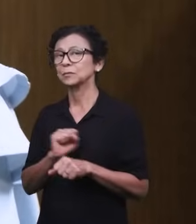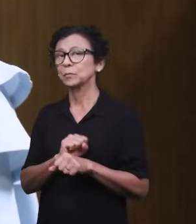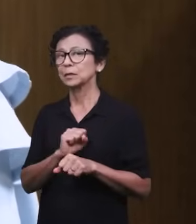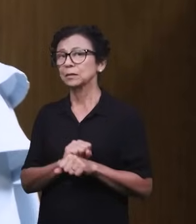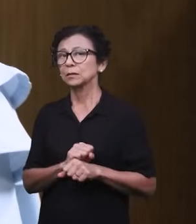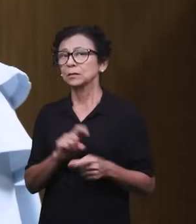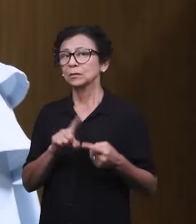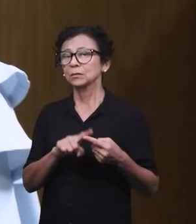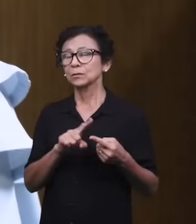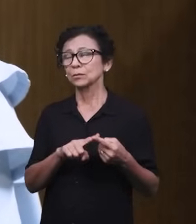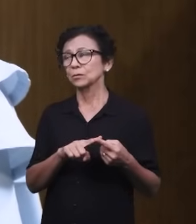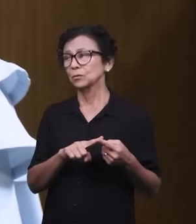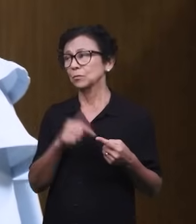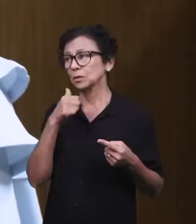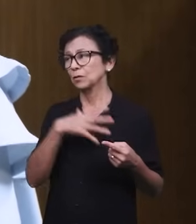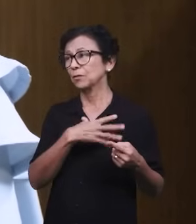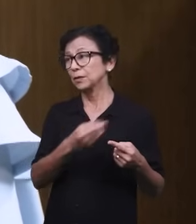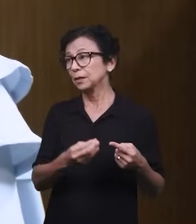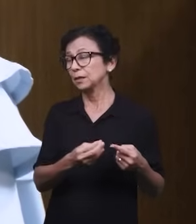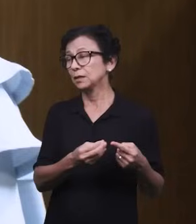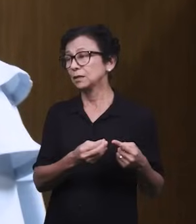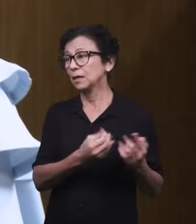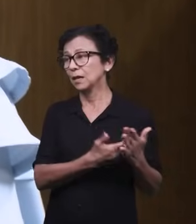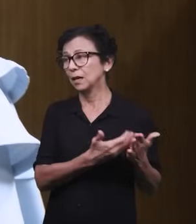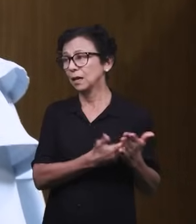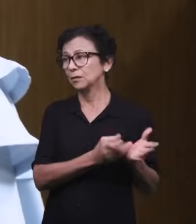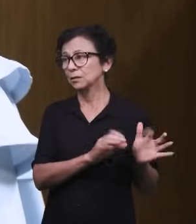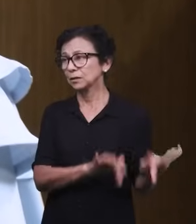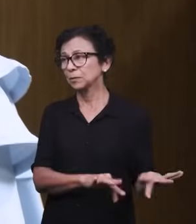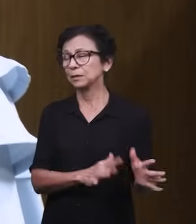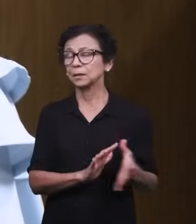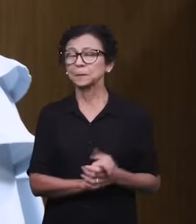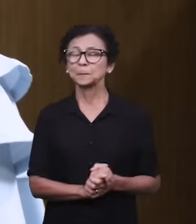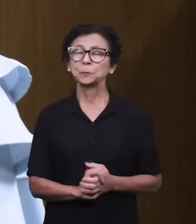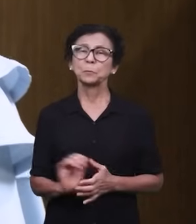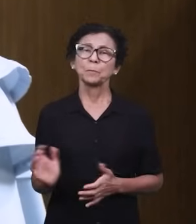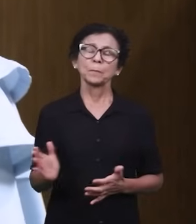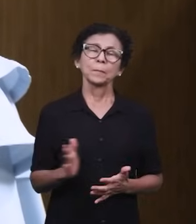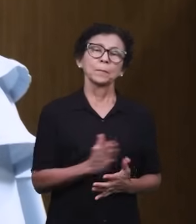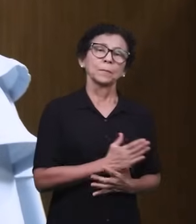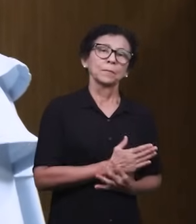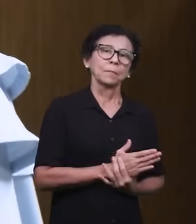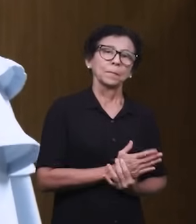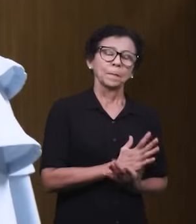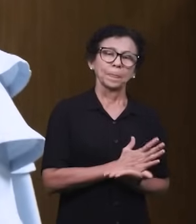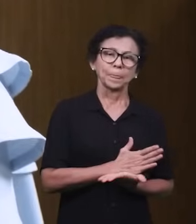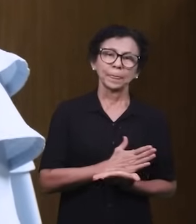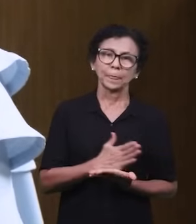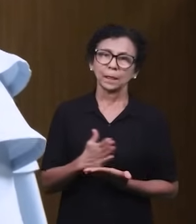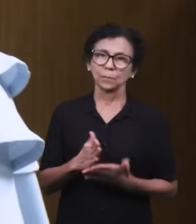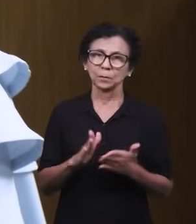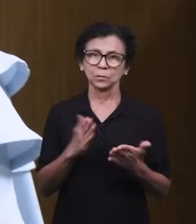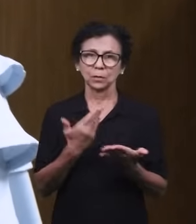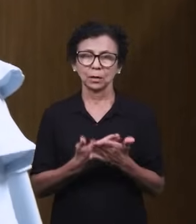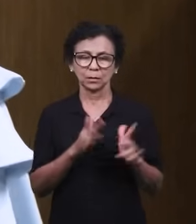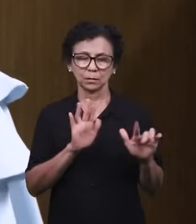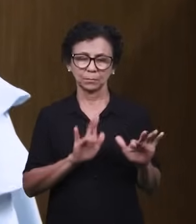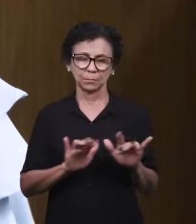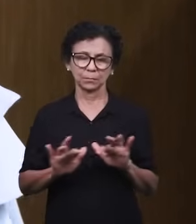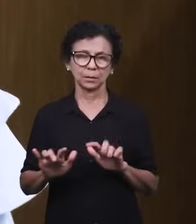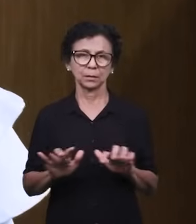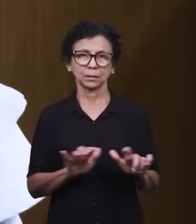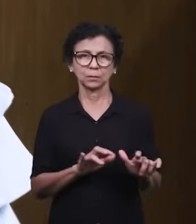às aulas de piano da Sara. Eu participo na escola de música, eu participo assistindo. Eu não entendo